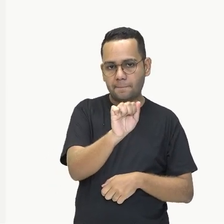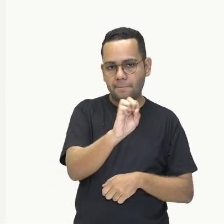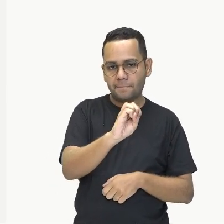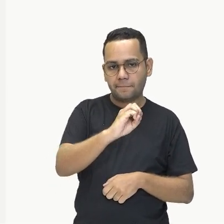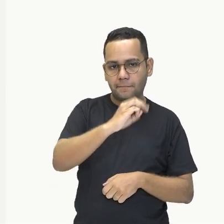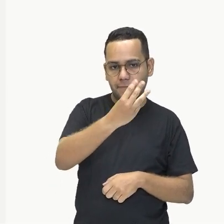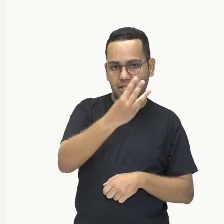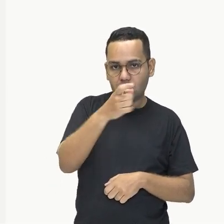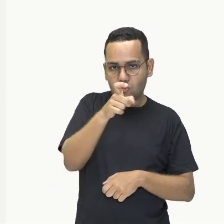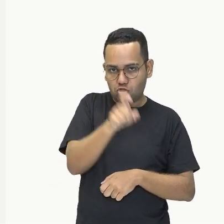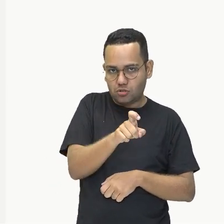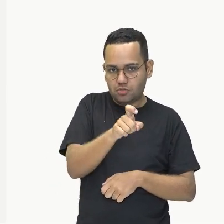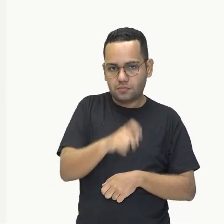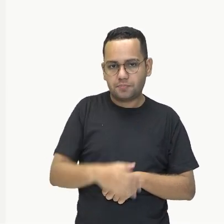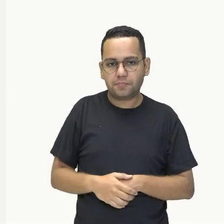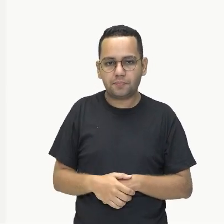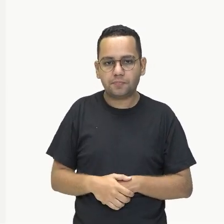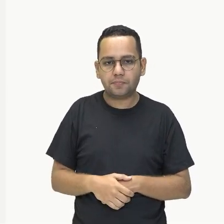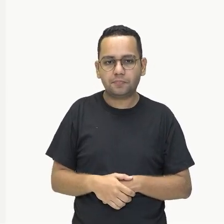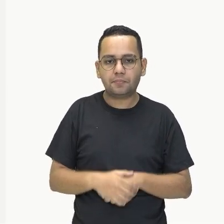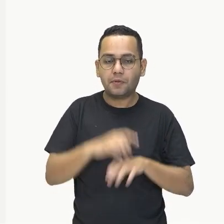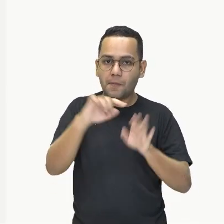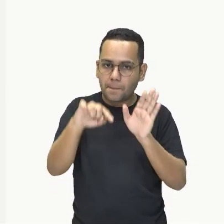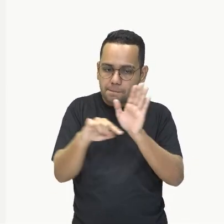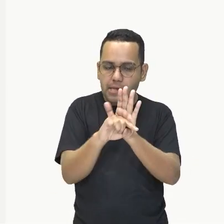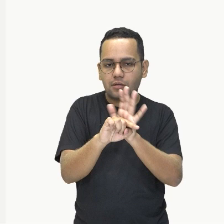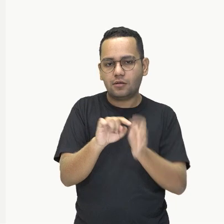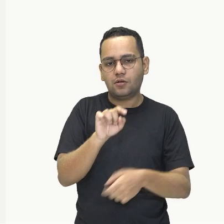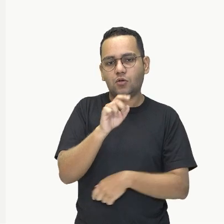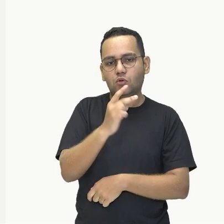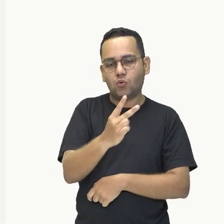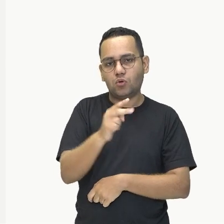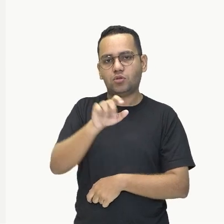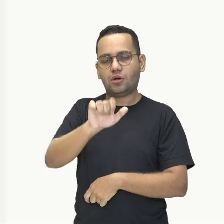a ao cubo x menos